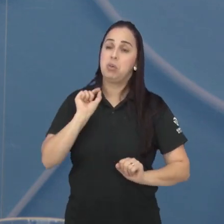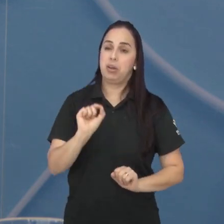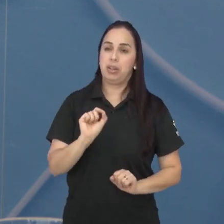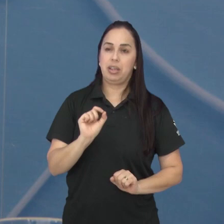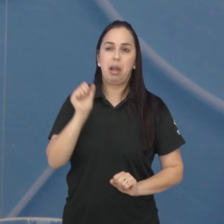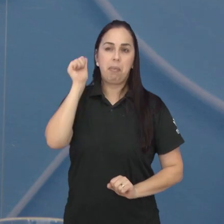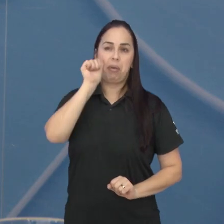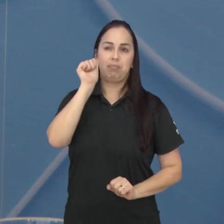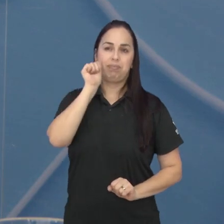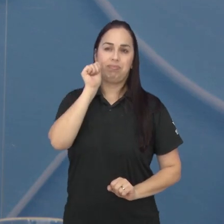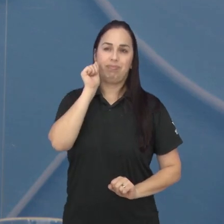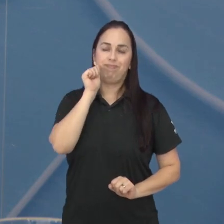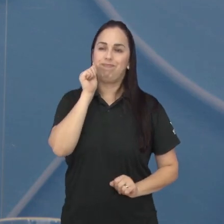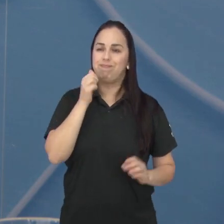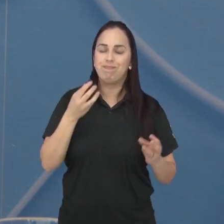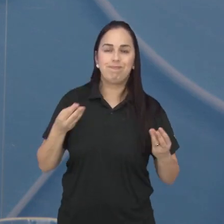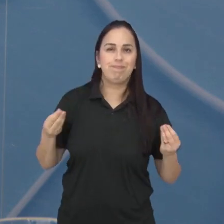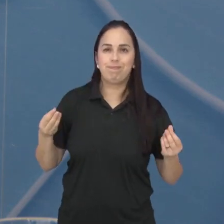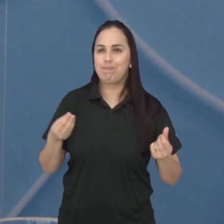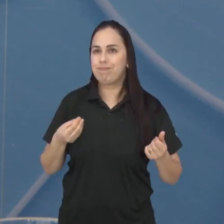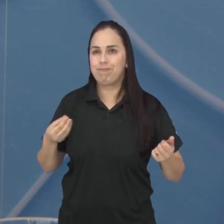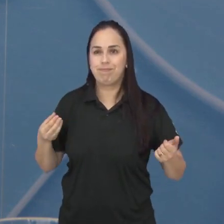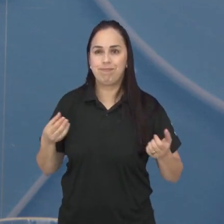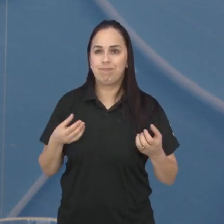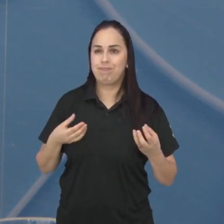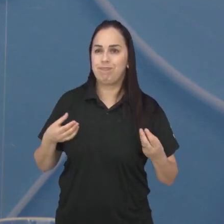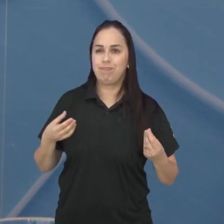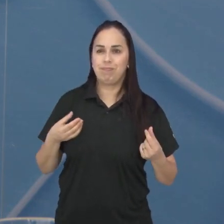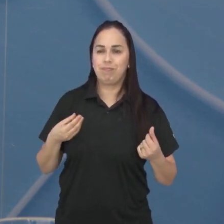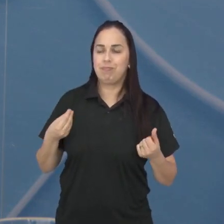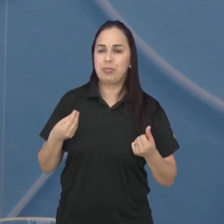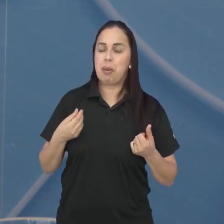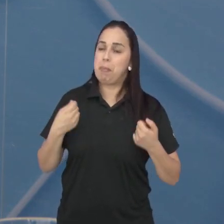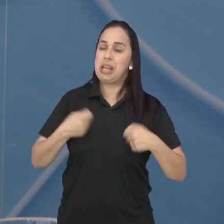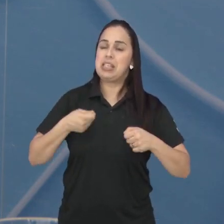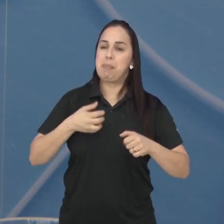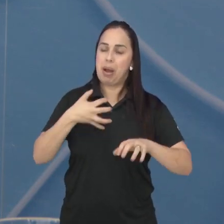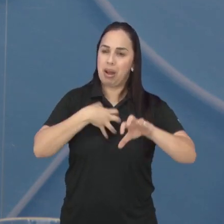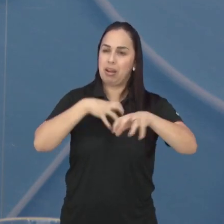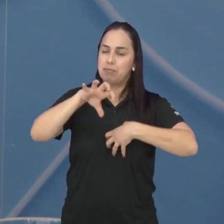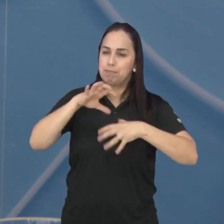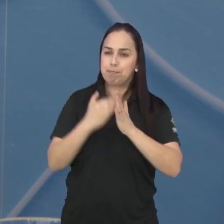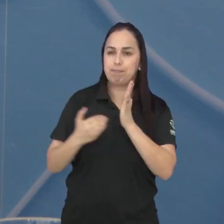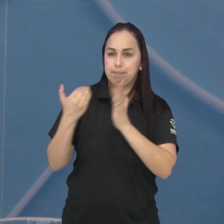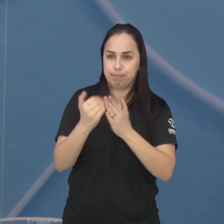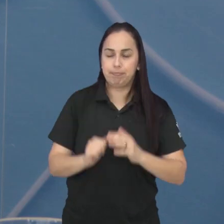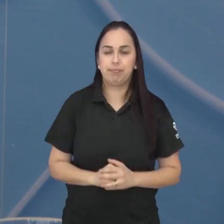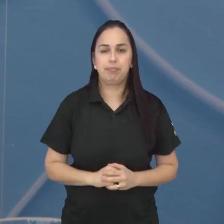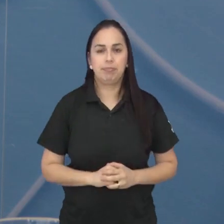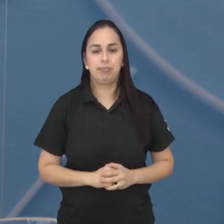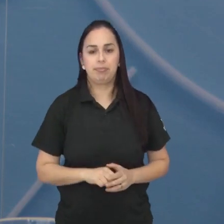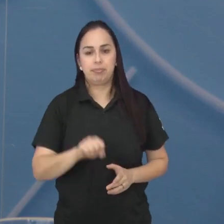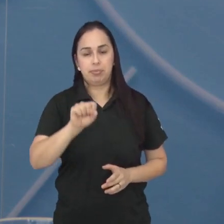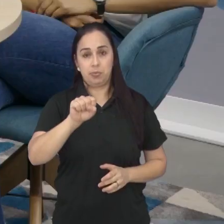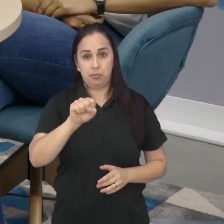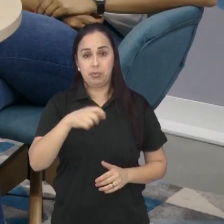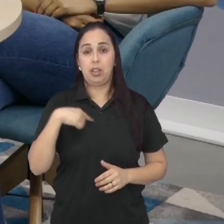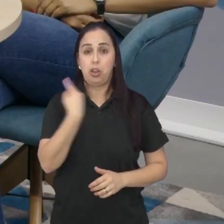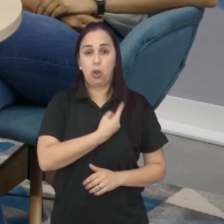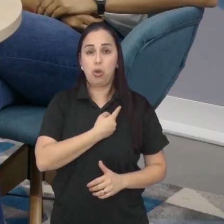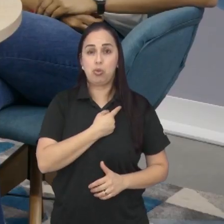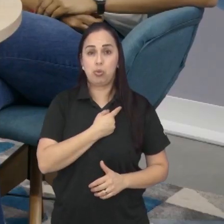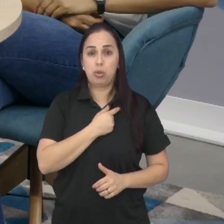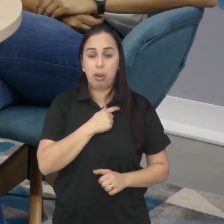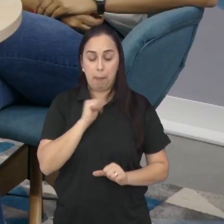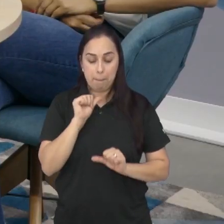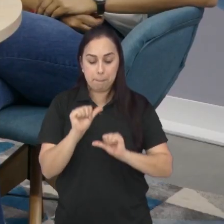não tenham esse lado, né, mais empático, mais de sororidade mesmo. Assim. Sim, que a gente consiga ir mudando